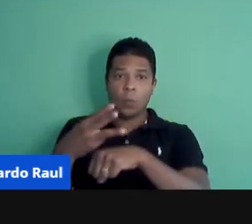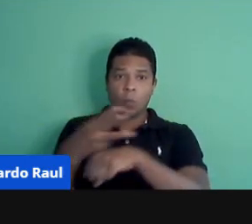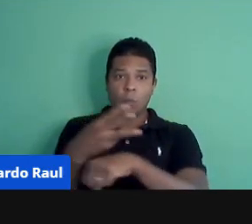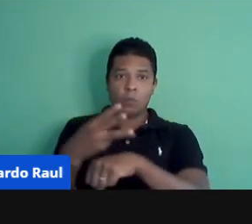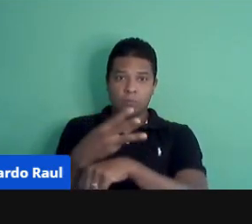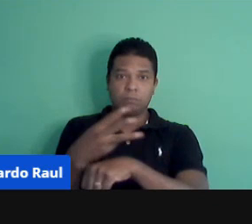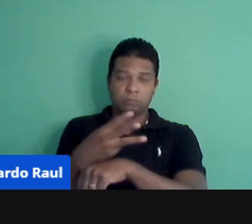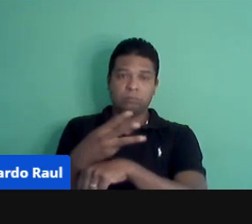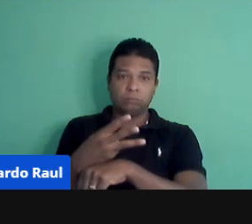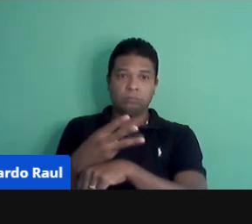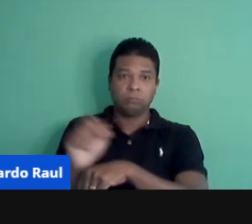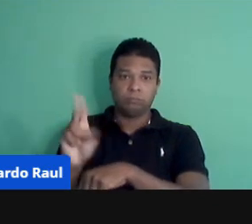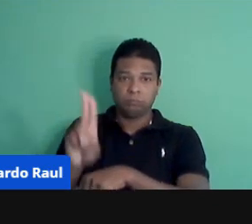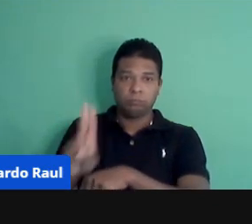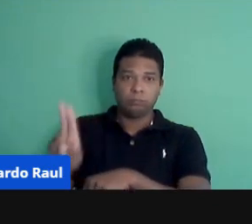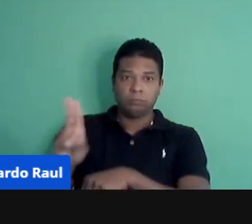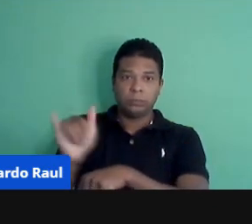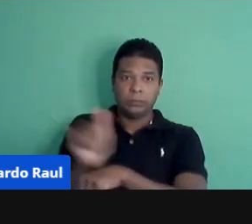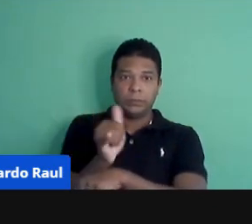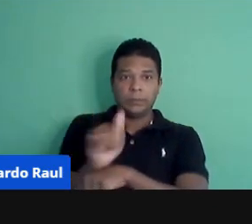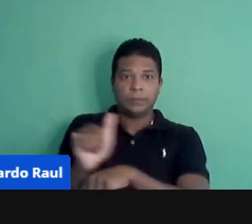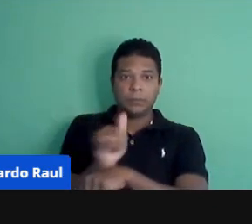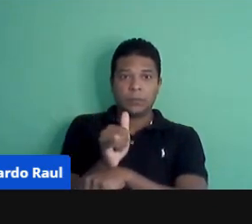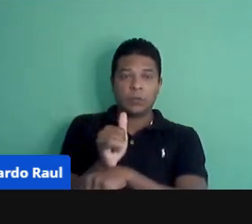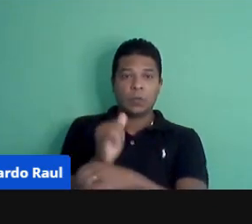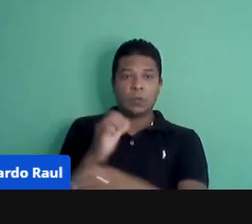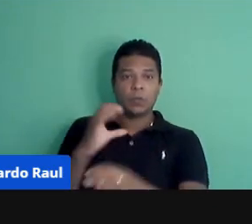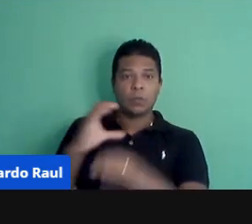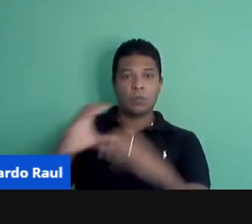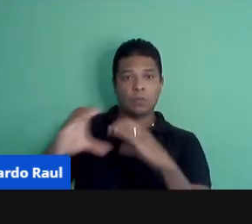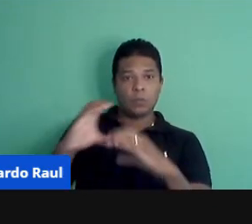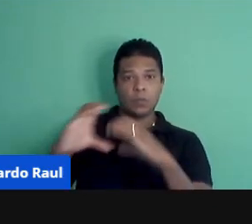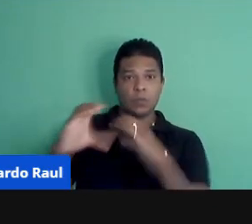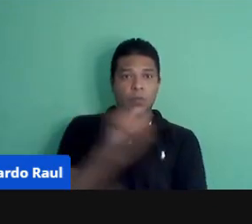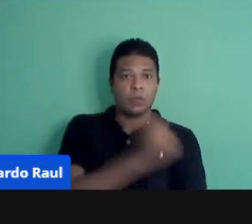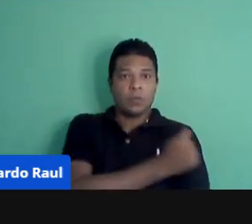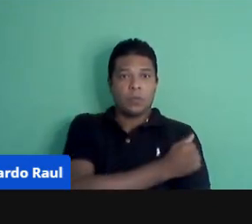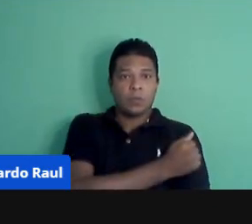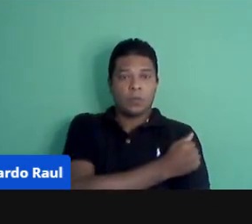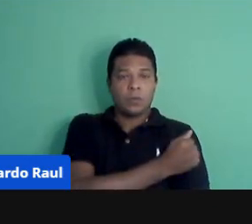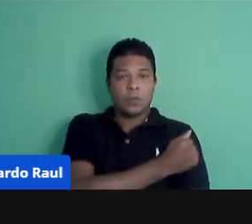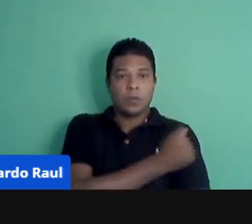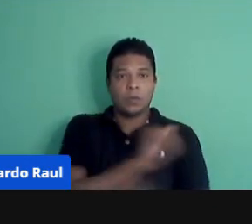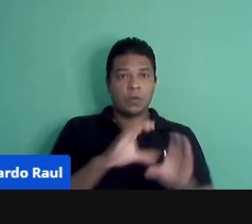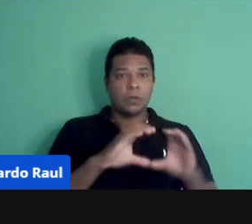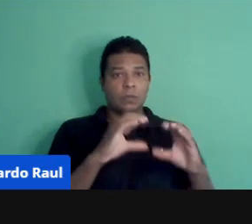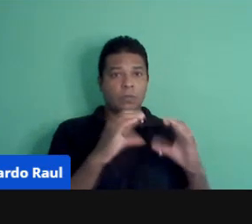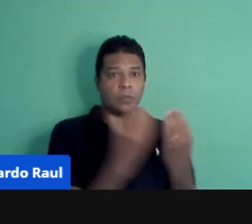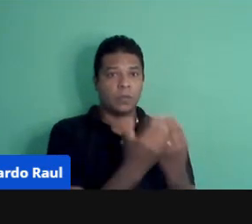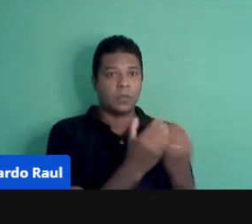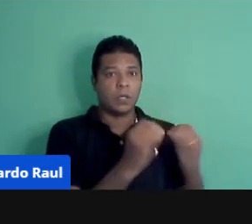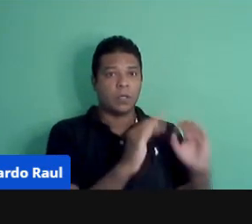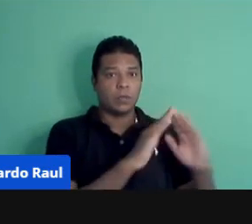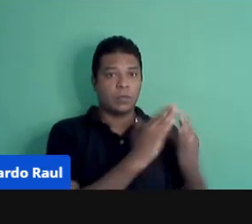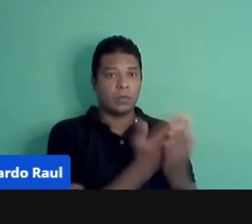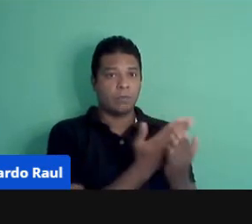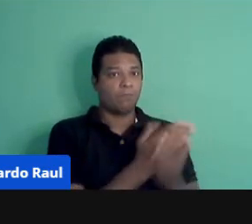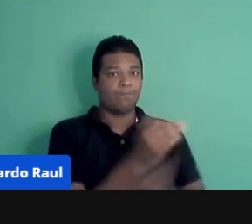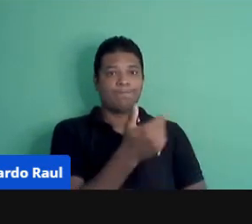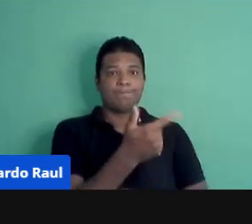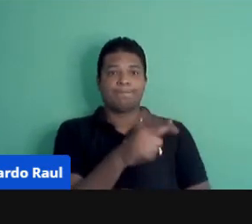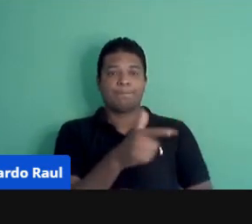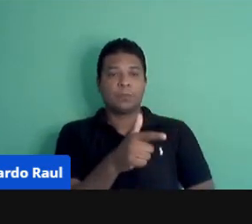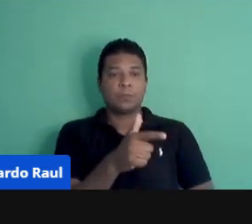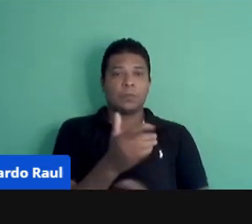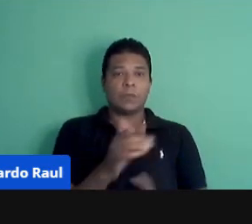como estratégia de comunicação com os alunos e comunidade escolar, né? Então, nós não temos